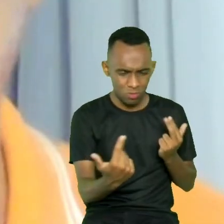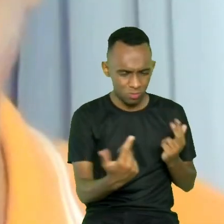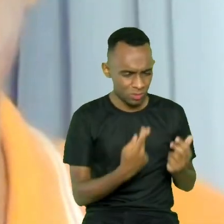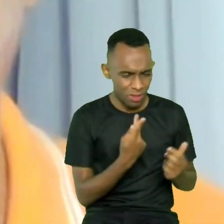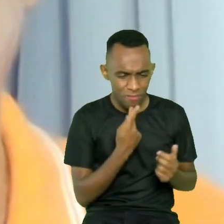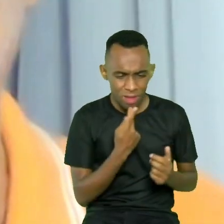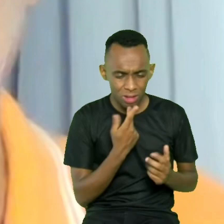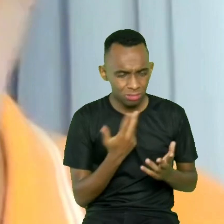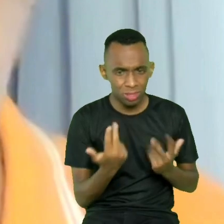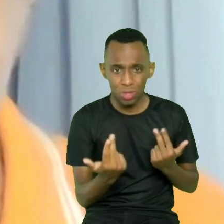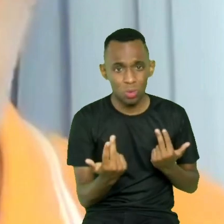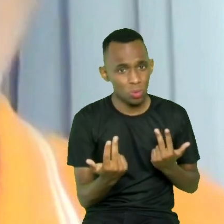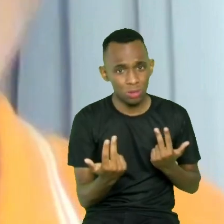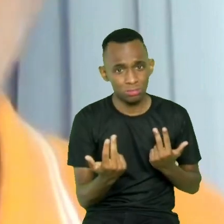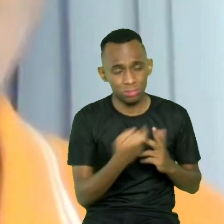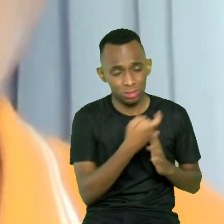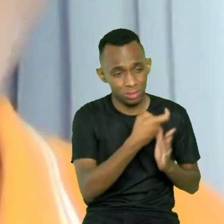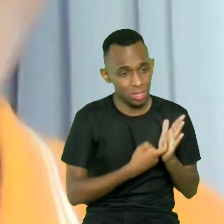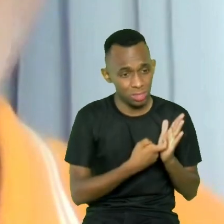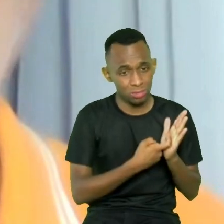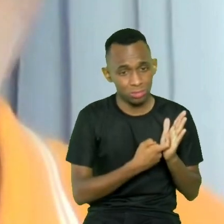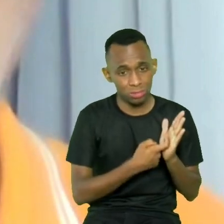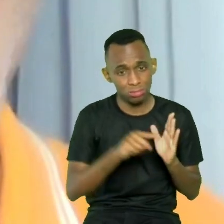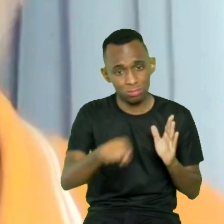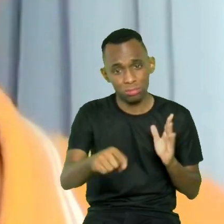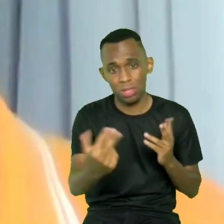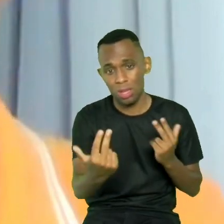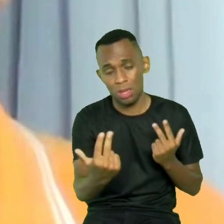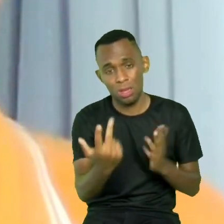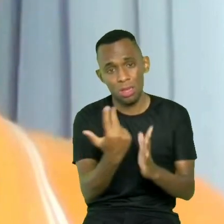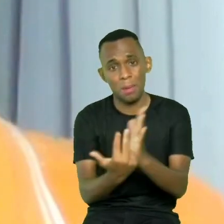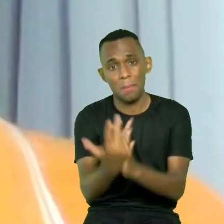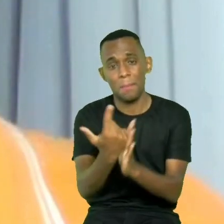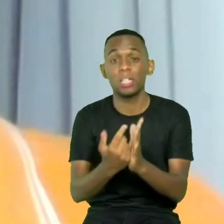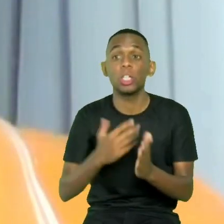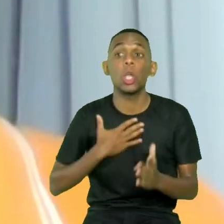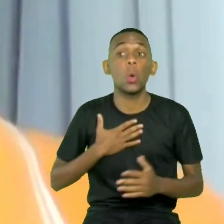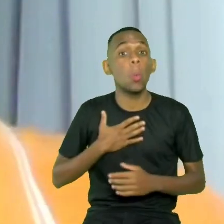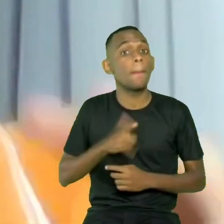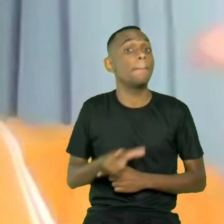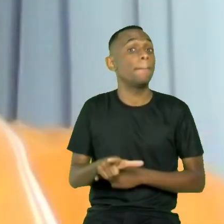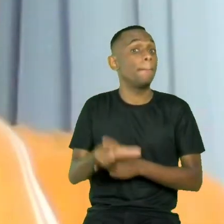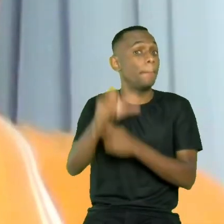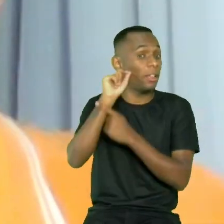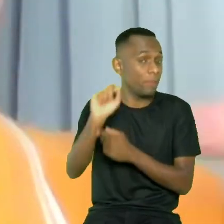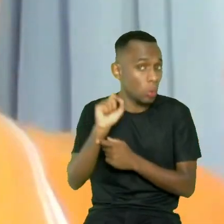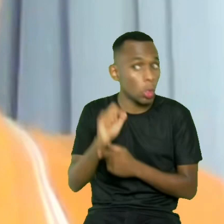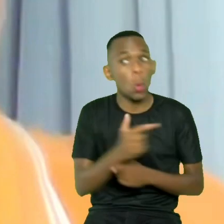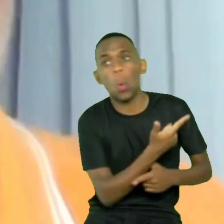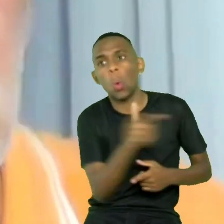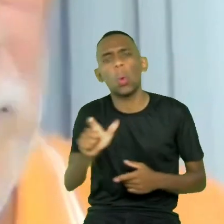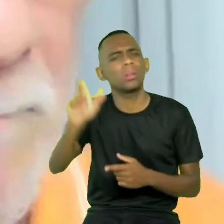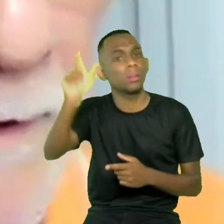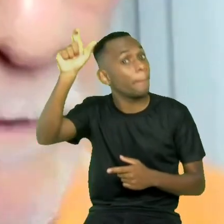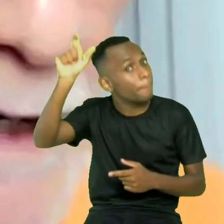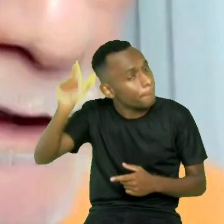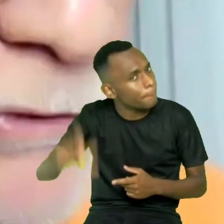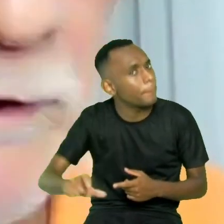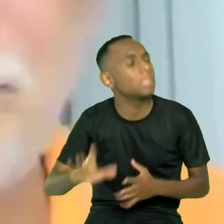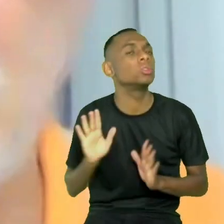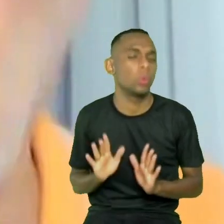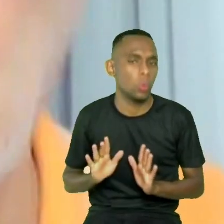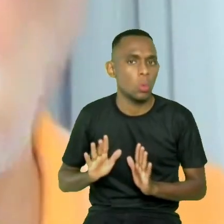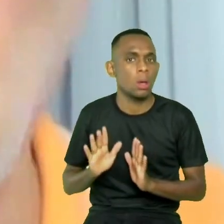palavras. Então, eu sempre prefiro que uma outra pessoa, um ilustrador qualquer, uma pessoa